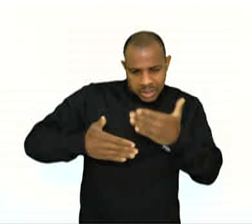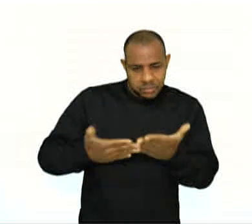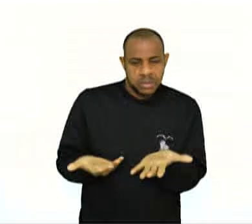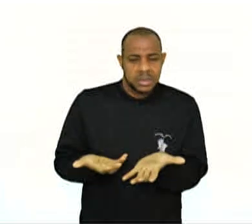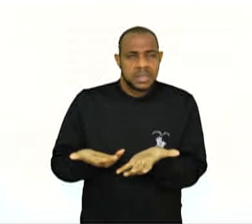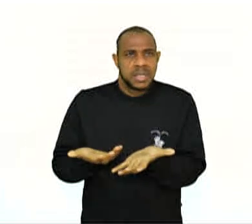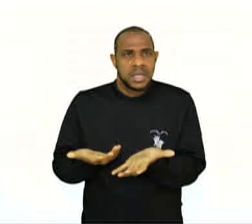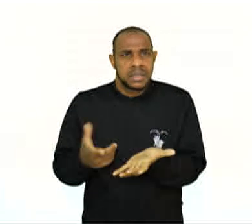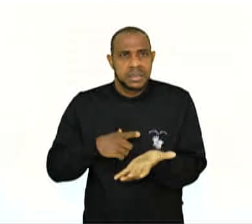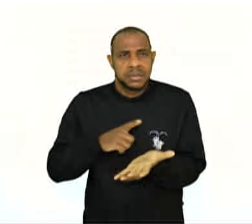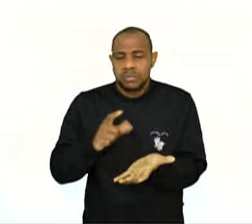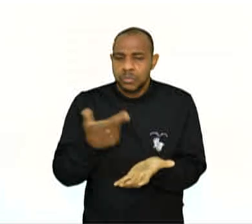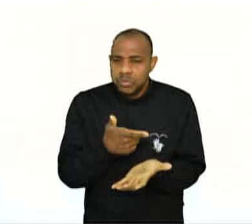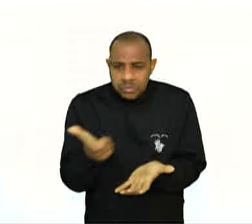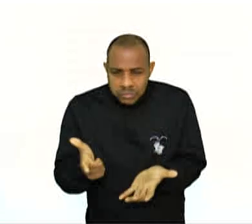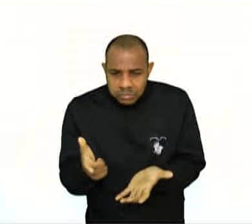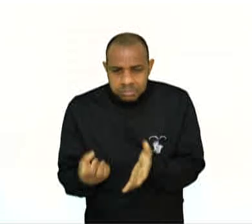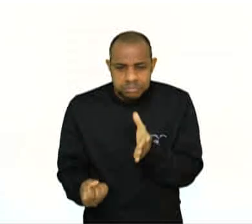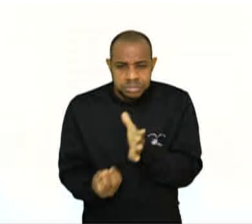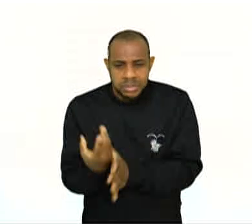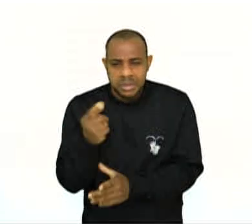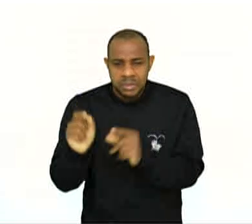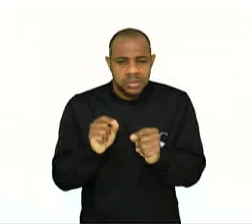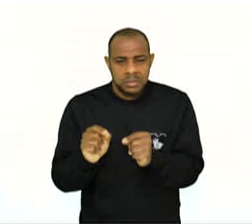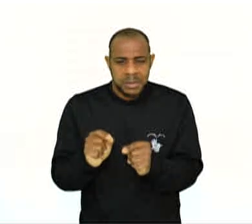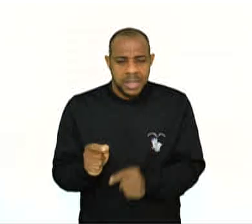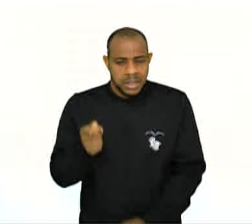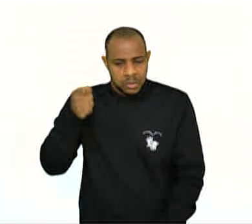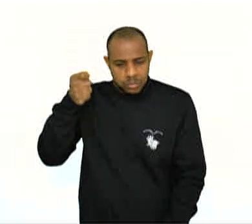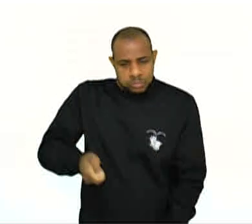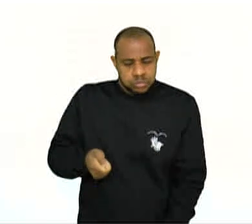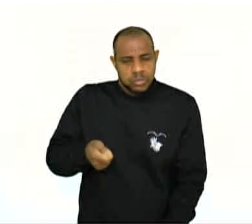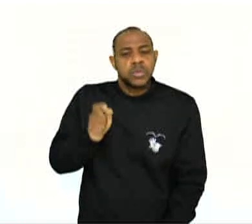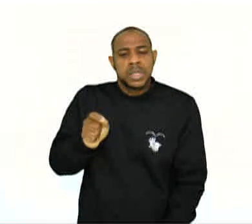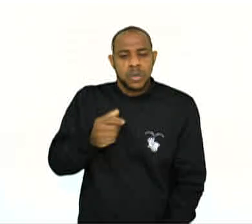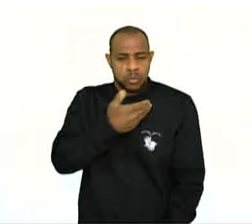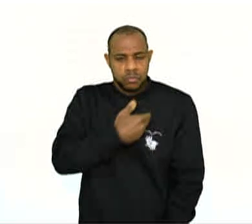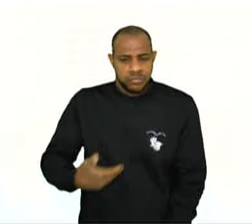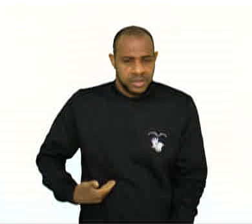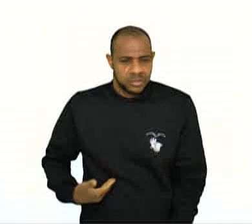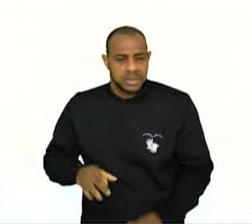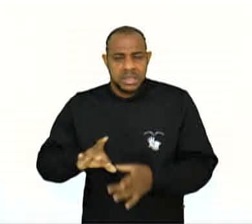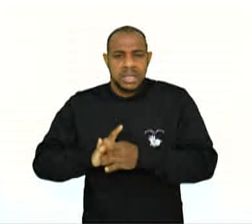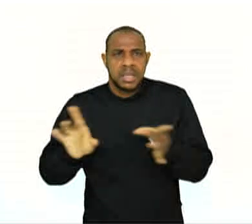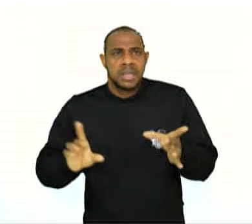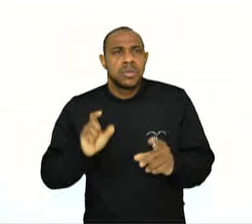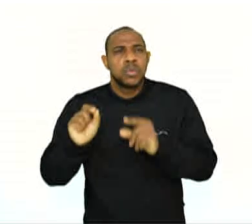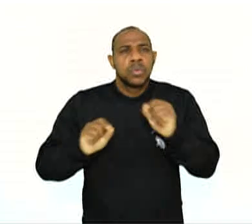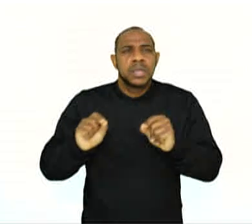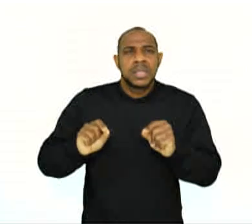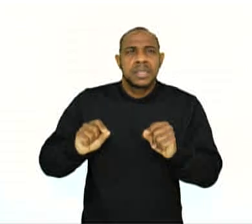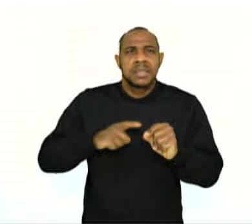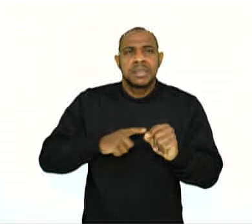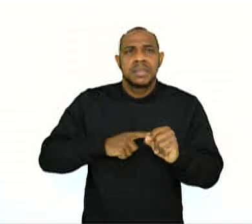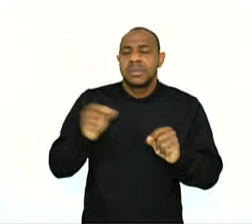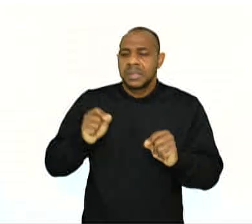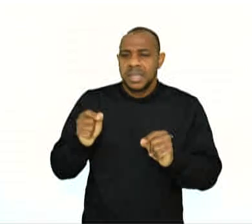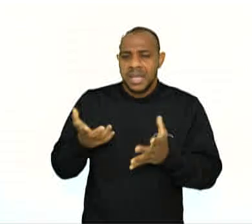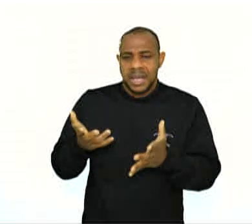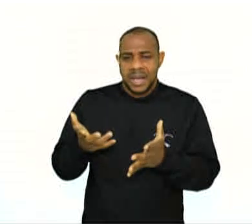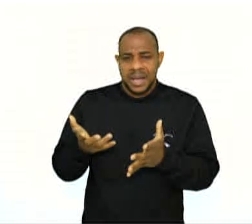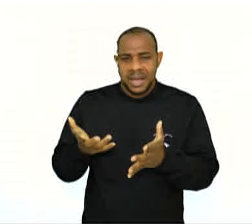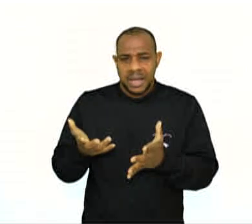constitucionais não funcionaram para destituir o governo que deliberadamente se dispunha a bolchevizar o